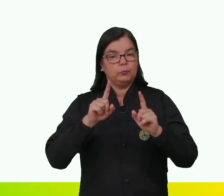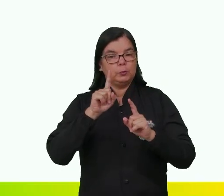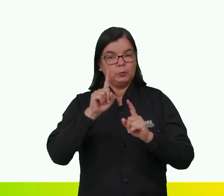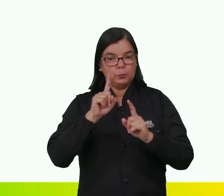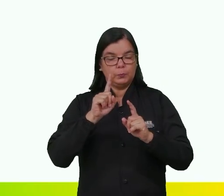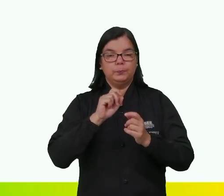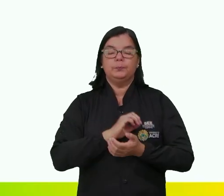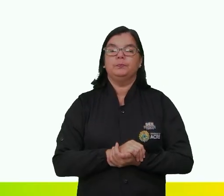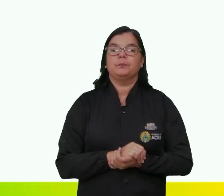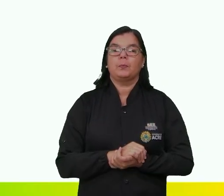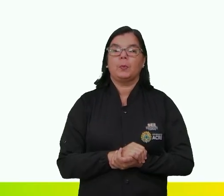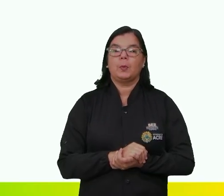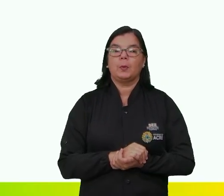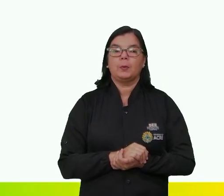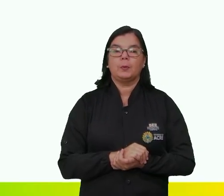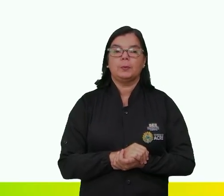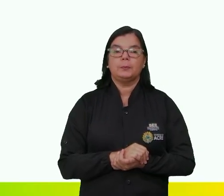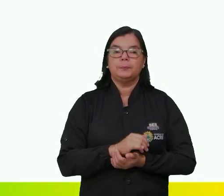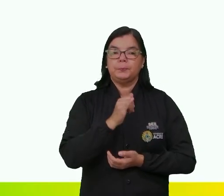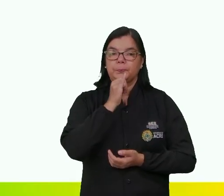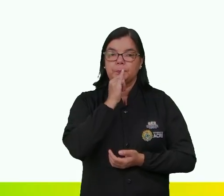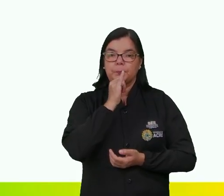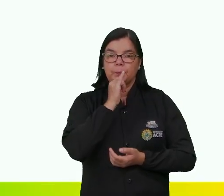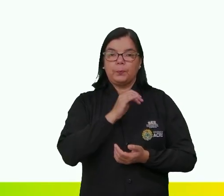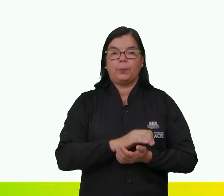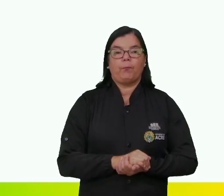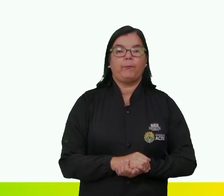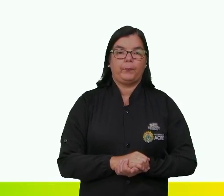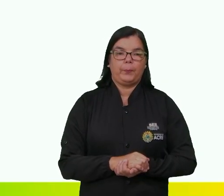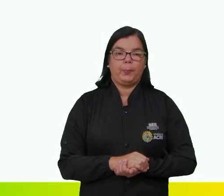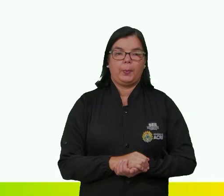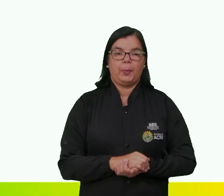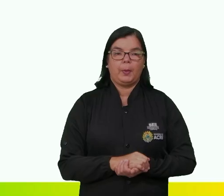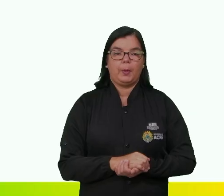ok? Por exemplo, quando eu tomo aqui